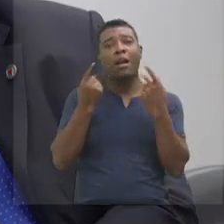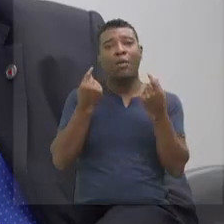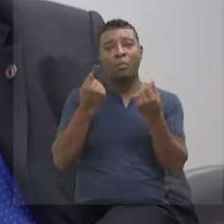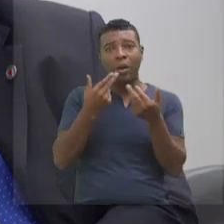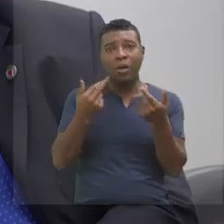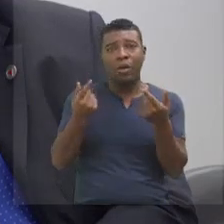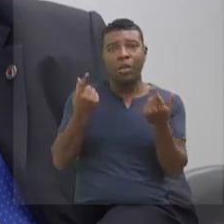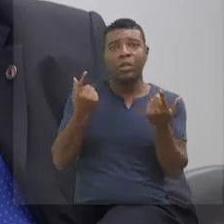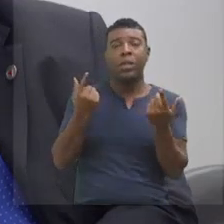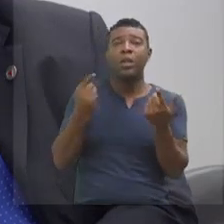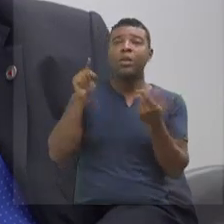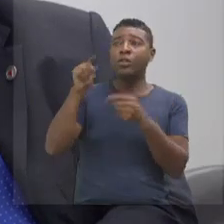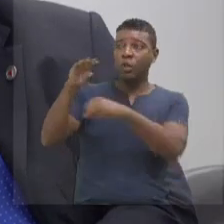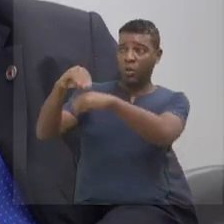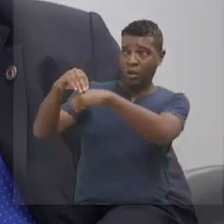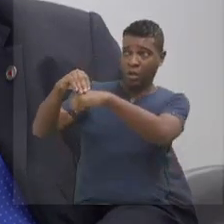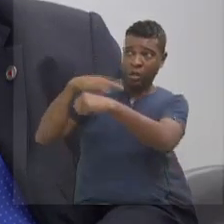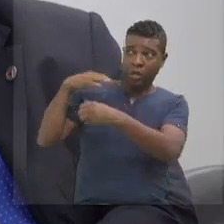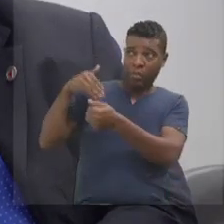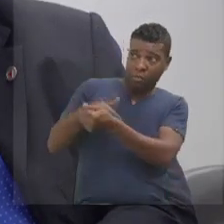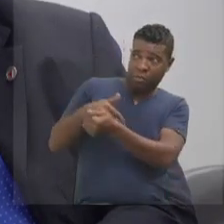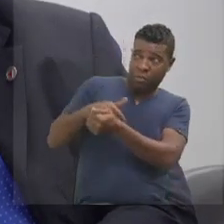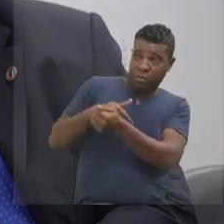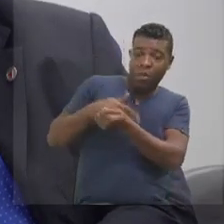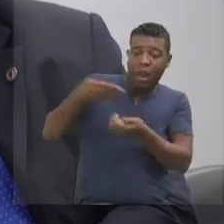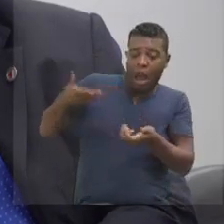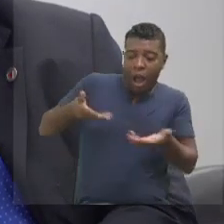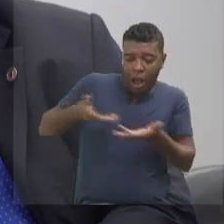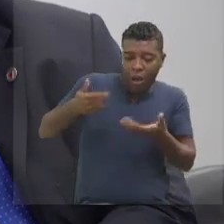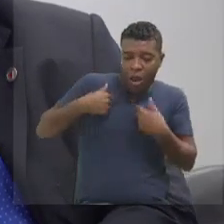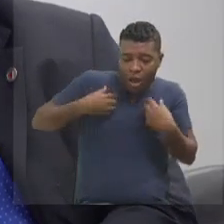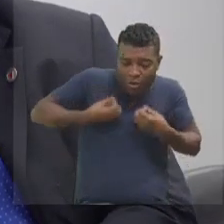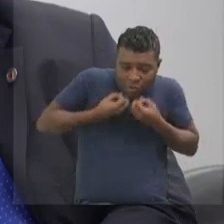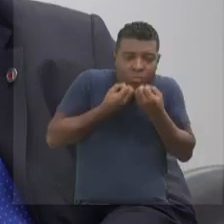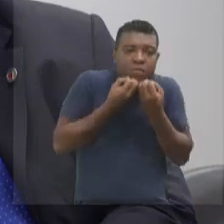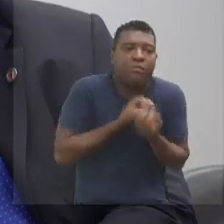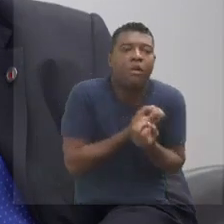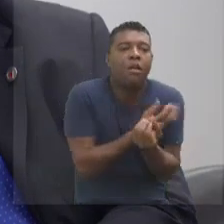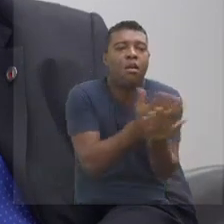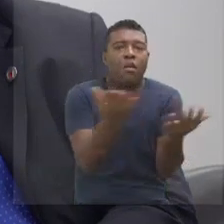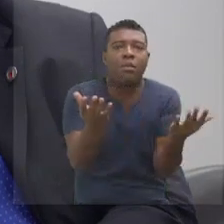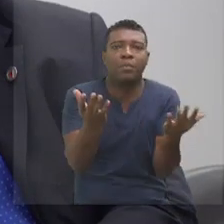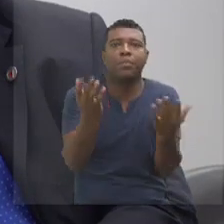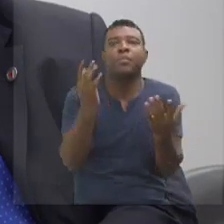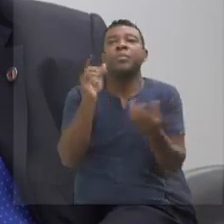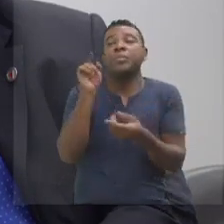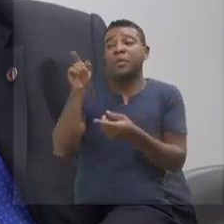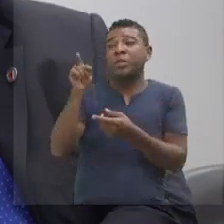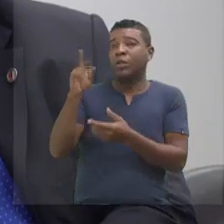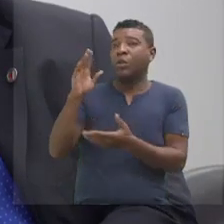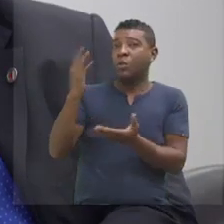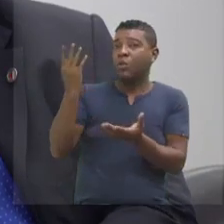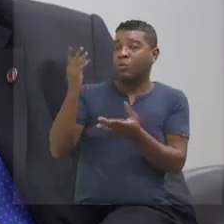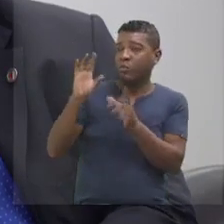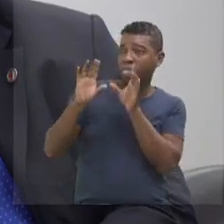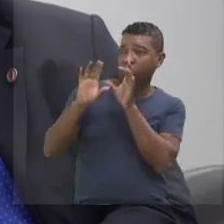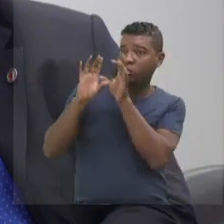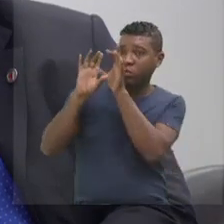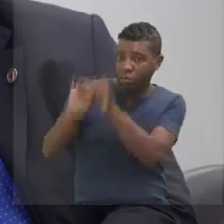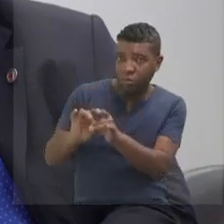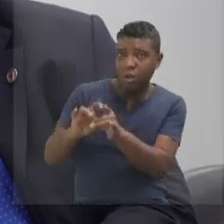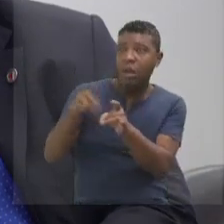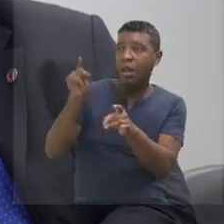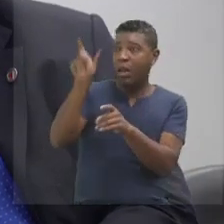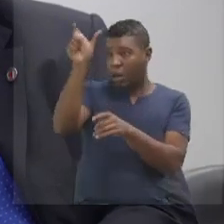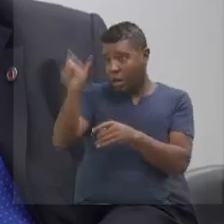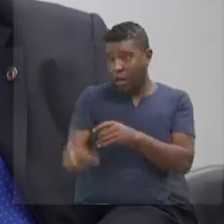confidenciou o senhor é adepto que o senhor é uma pessoa